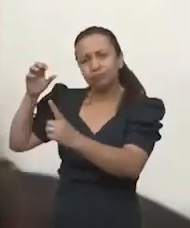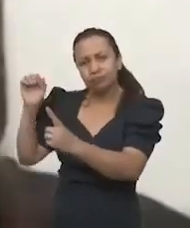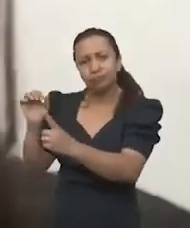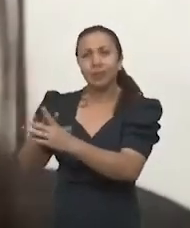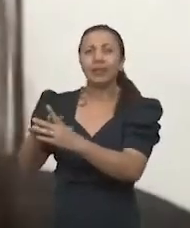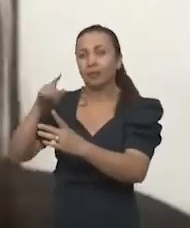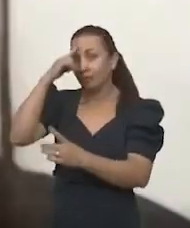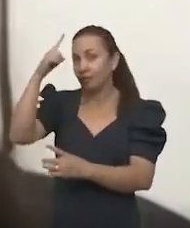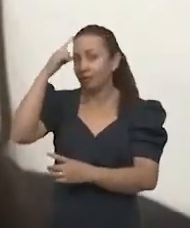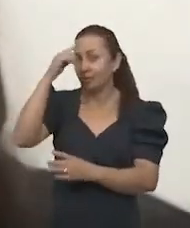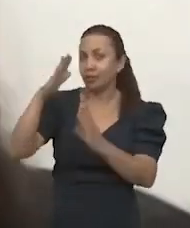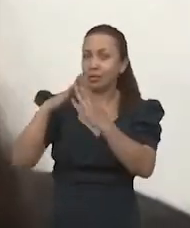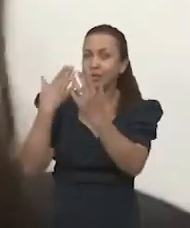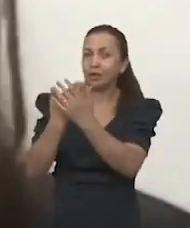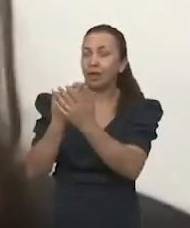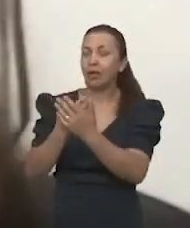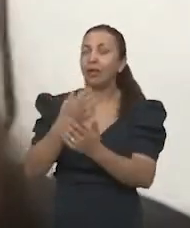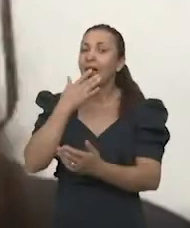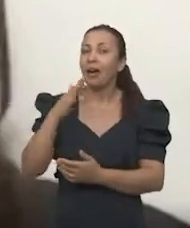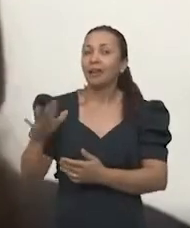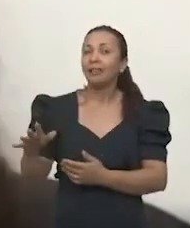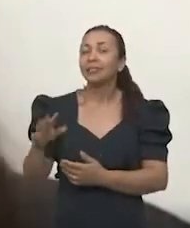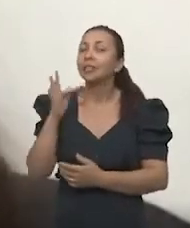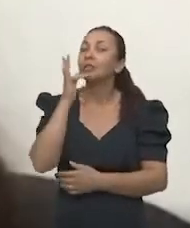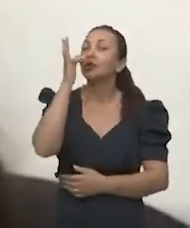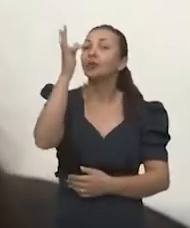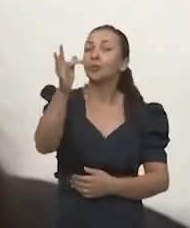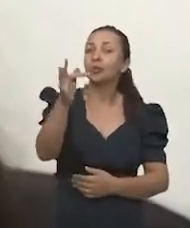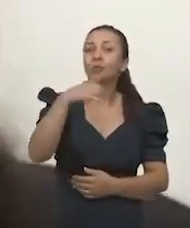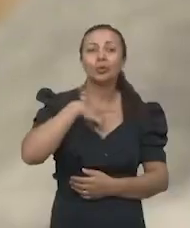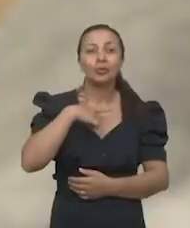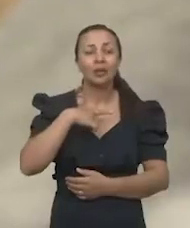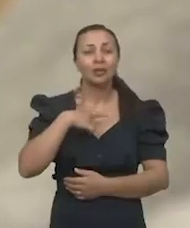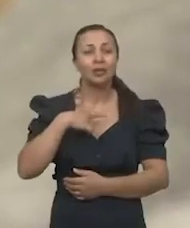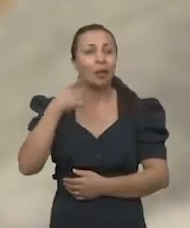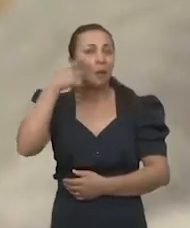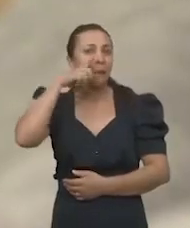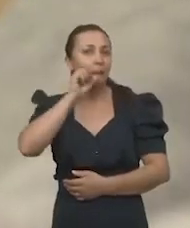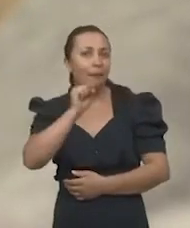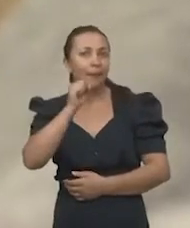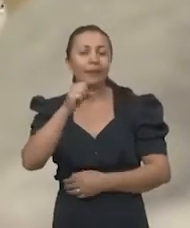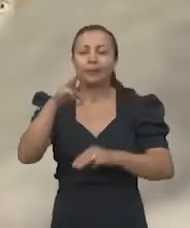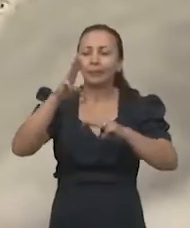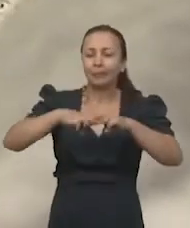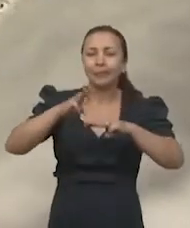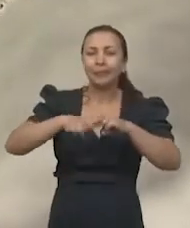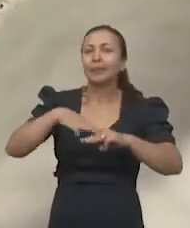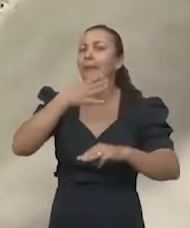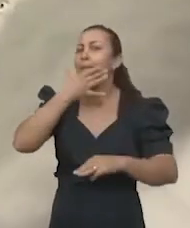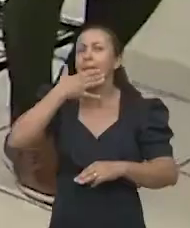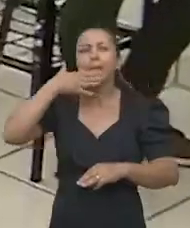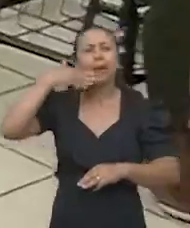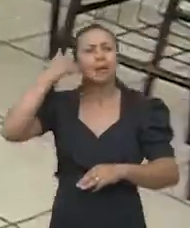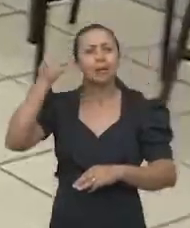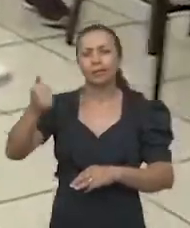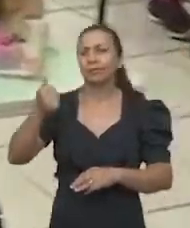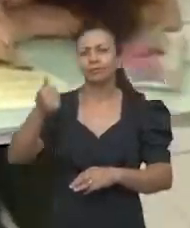atividades ao dia a dia da escola, né, são crianças que mais lá na frente vão ter um rendimento em